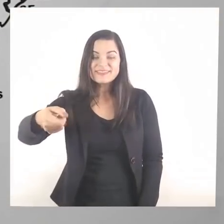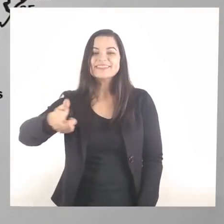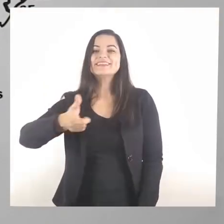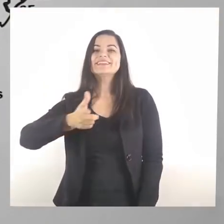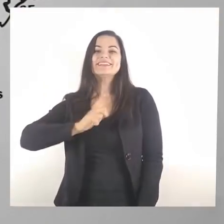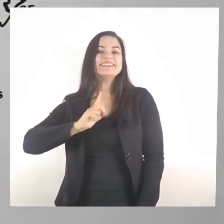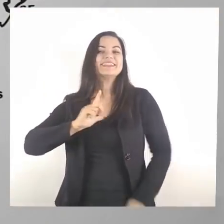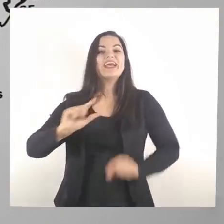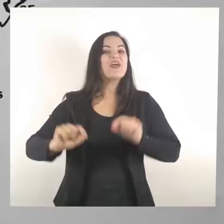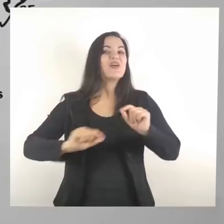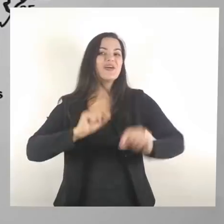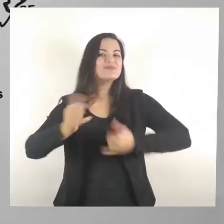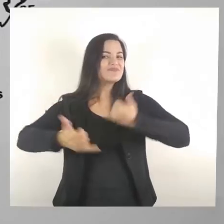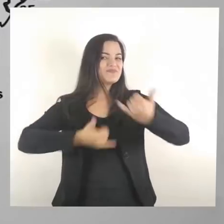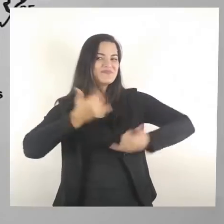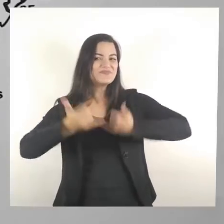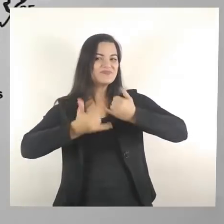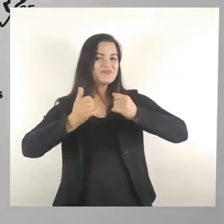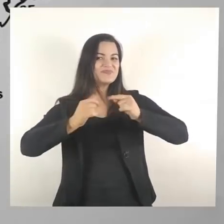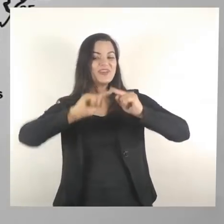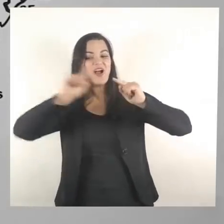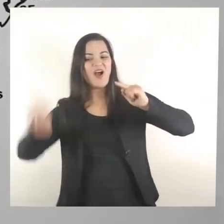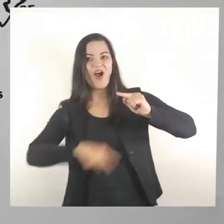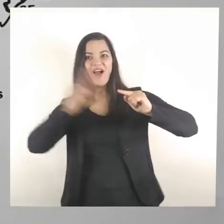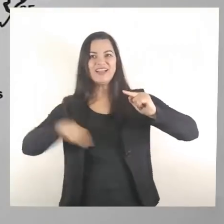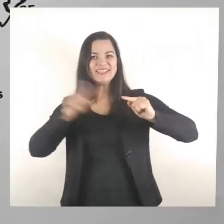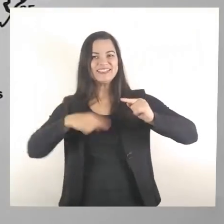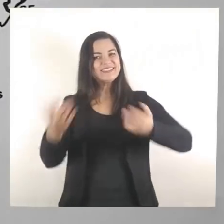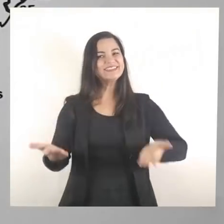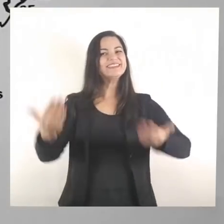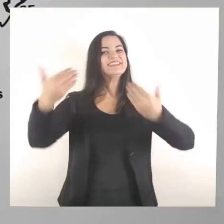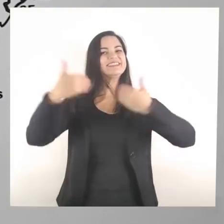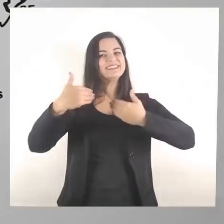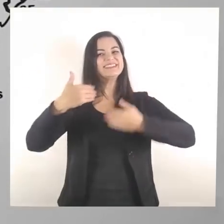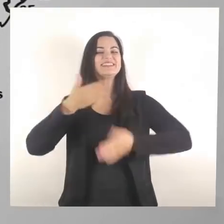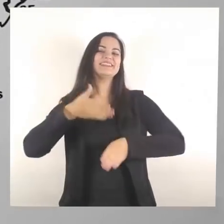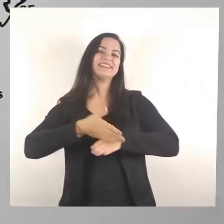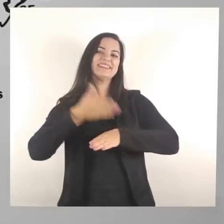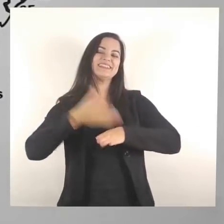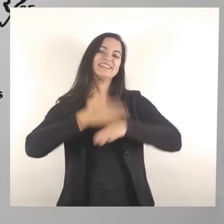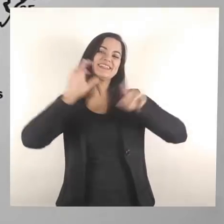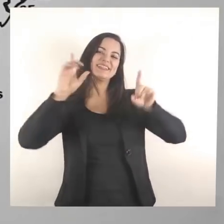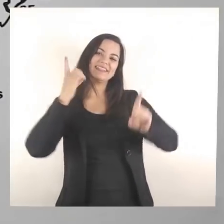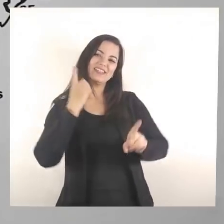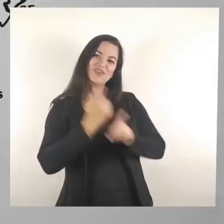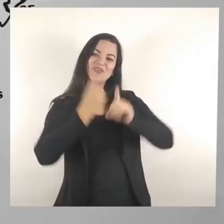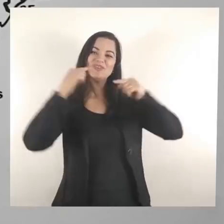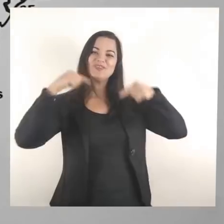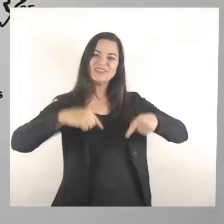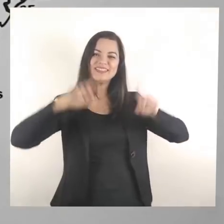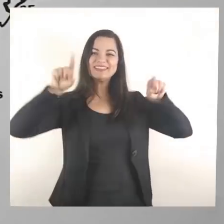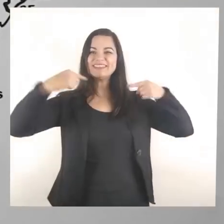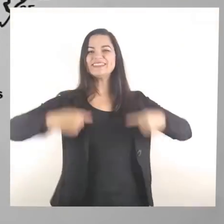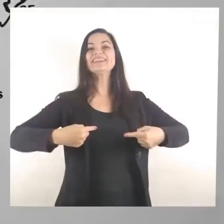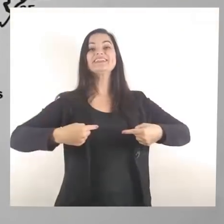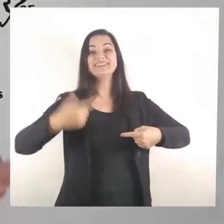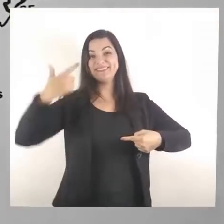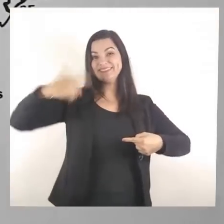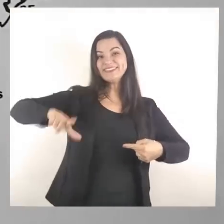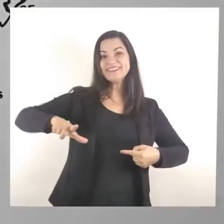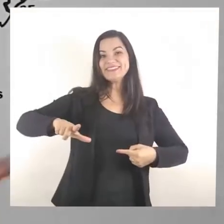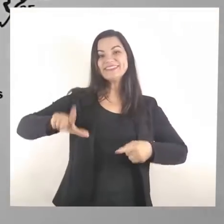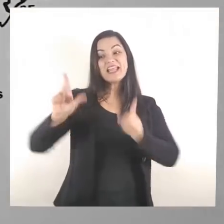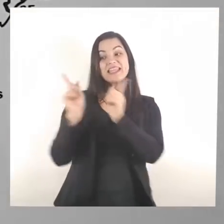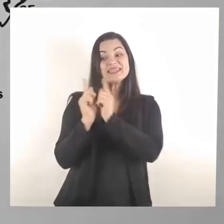nossa convidada especial, a nossa roleta, vem para o nosso encontro nos desafiar com